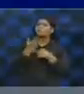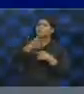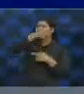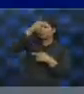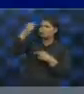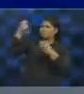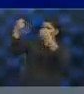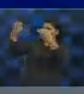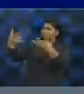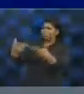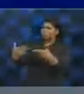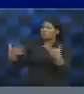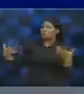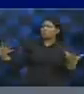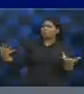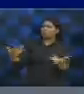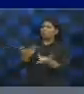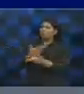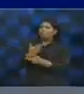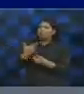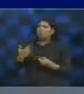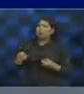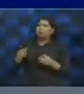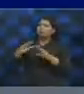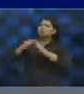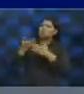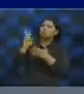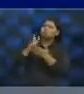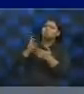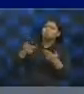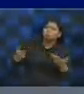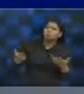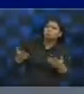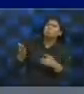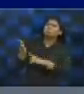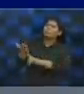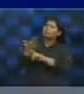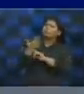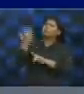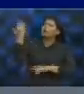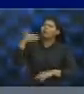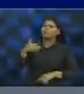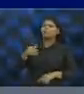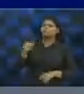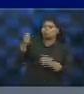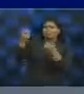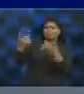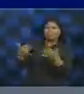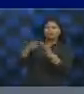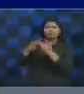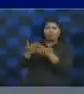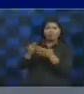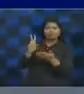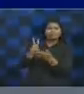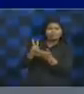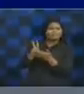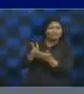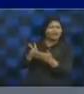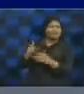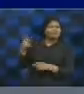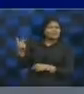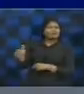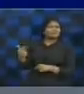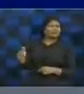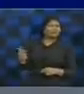Essa escola não existe. Quero pedir que a assessoria coloque na internet